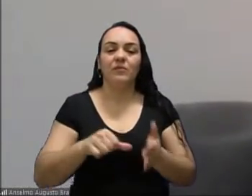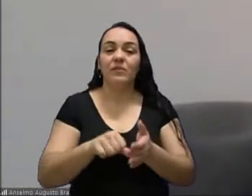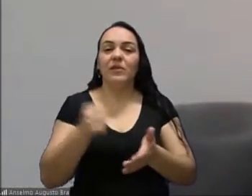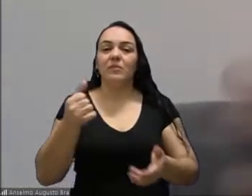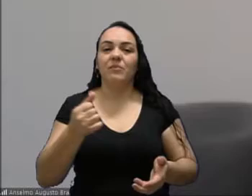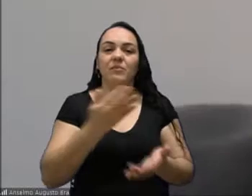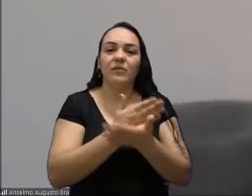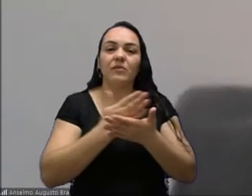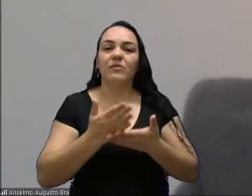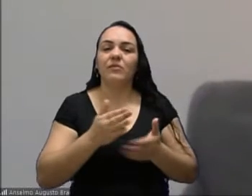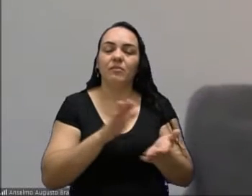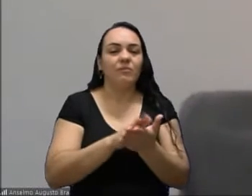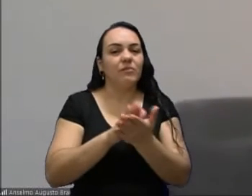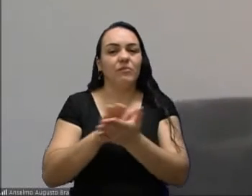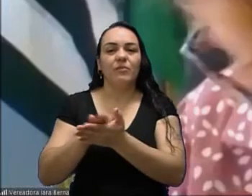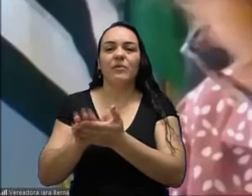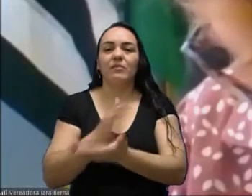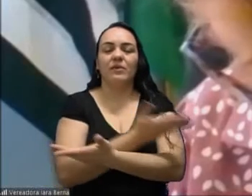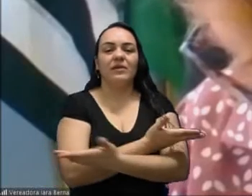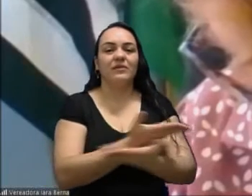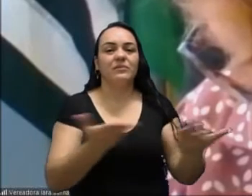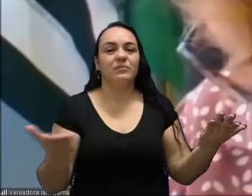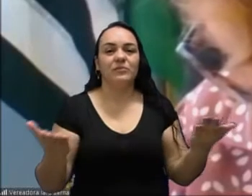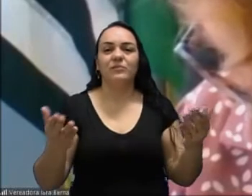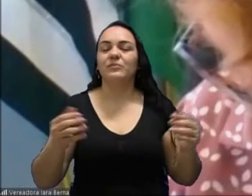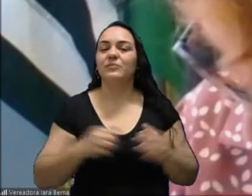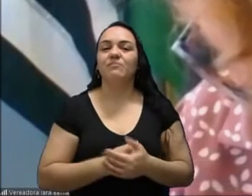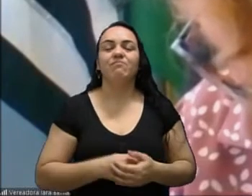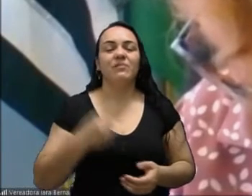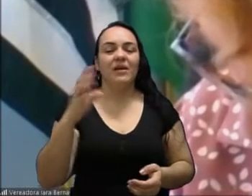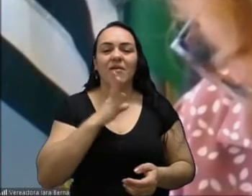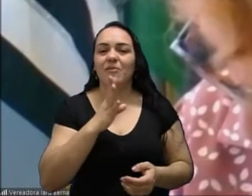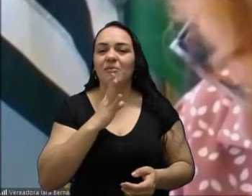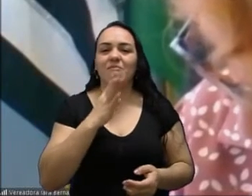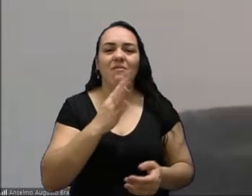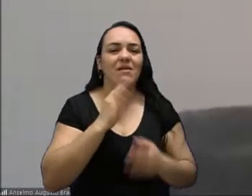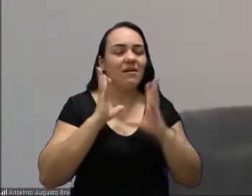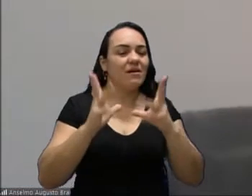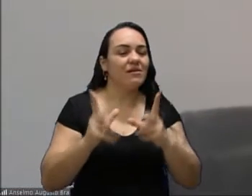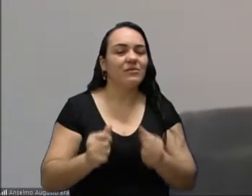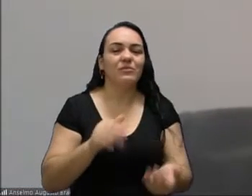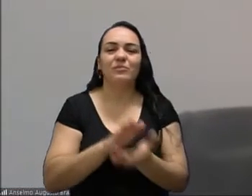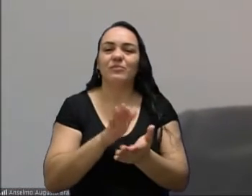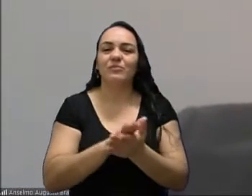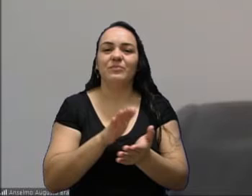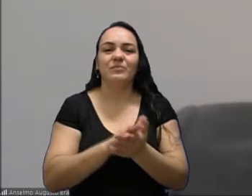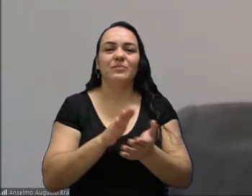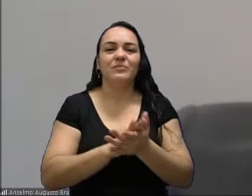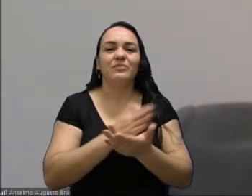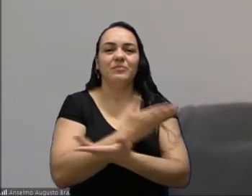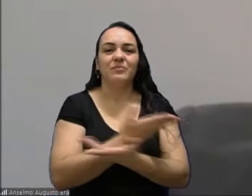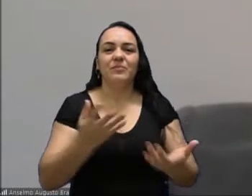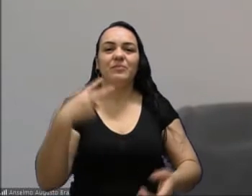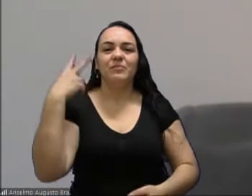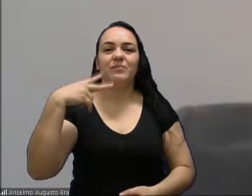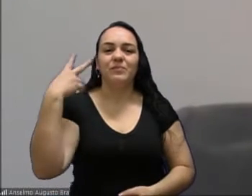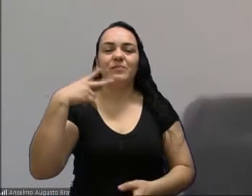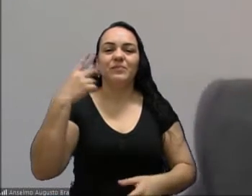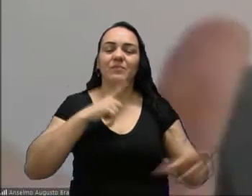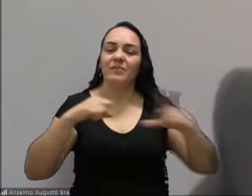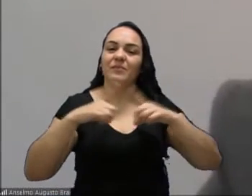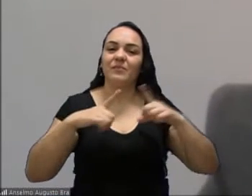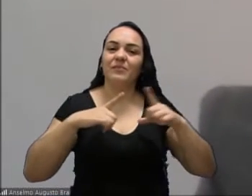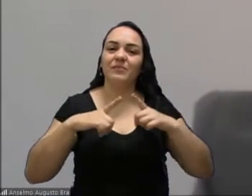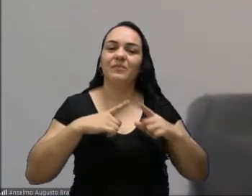primeiramente, iniciar aqui cumprimentando todos os colegas aí, né, quem a gente já conhece todos aí, parabenizados por todos aí pelo